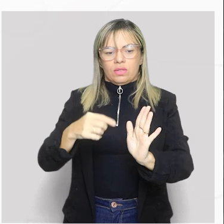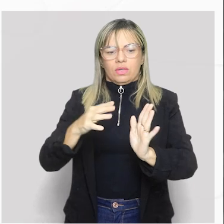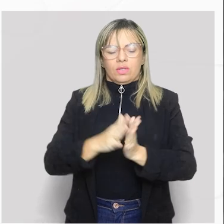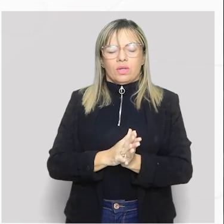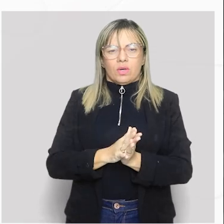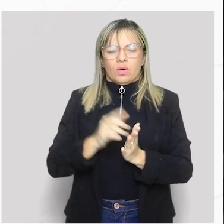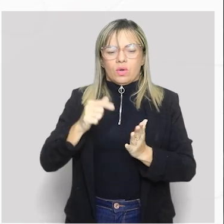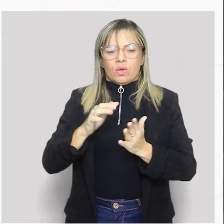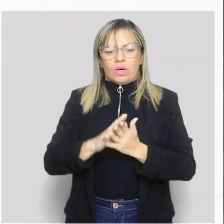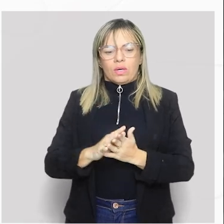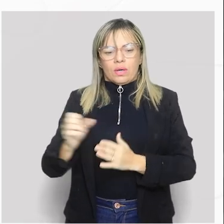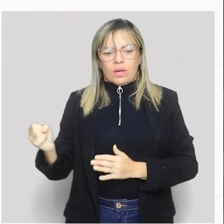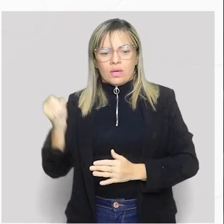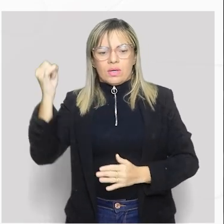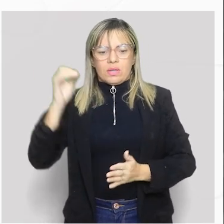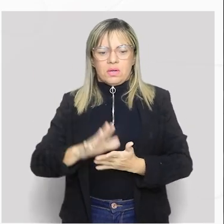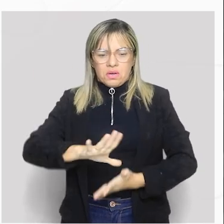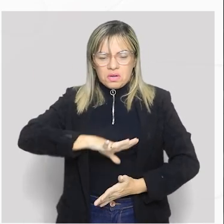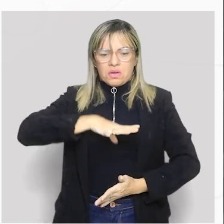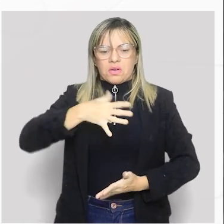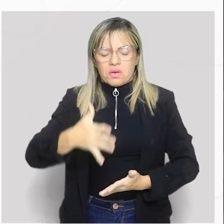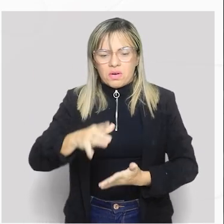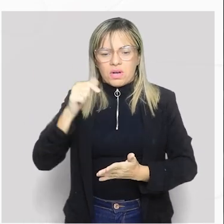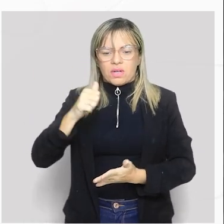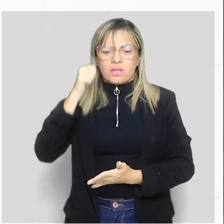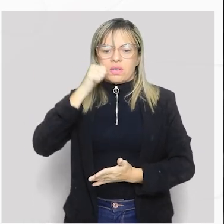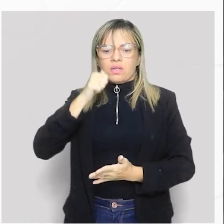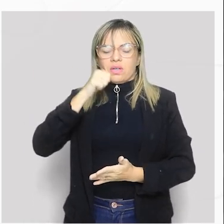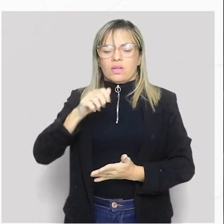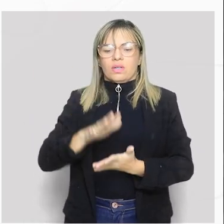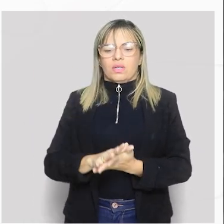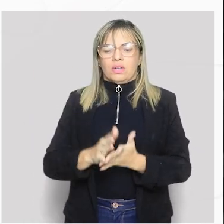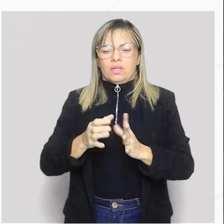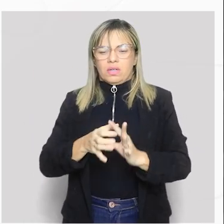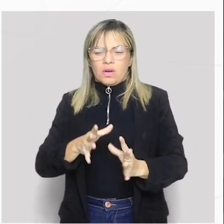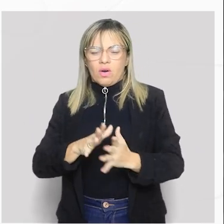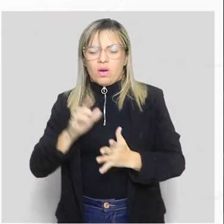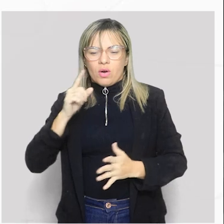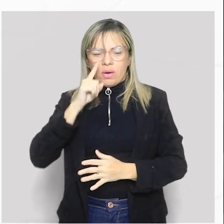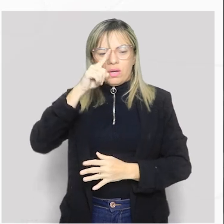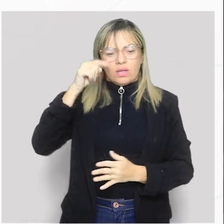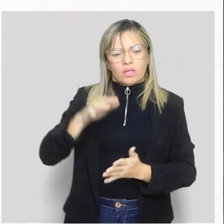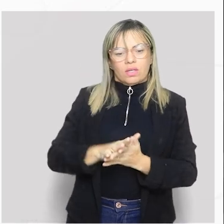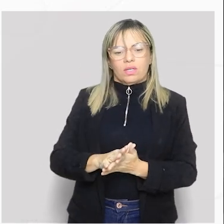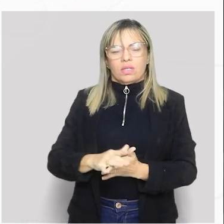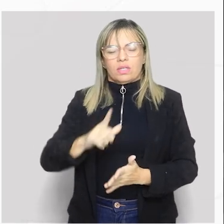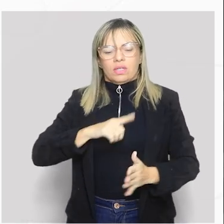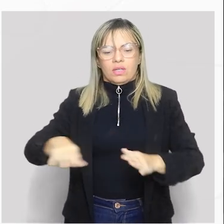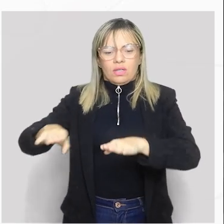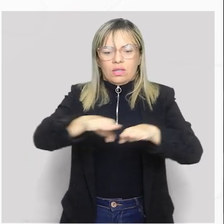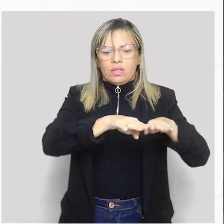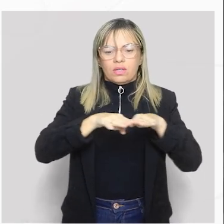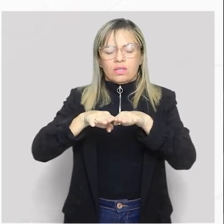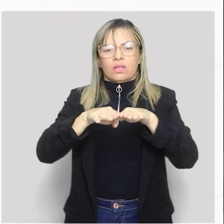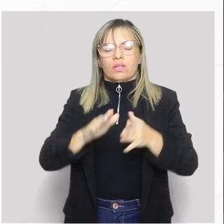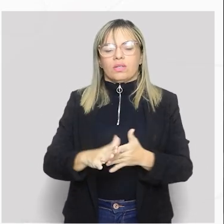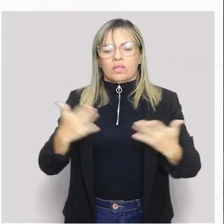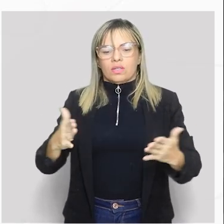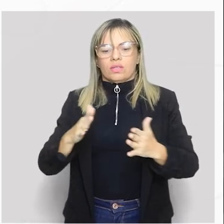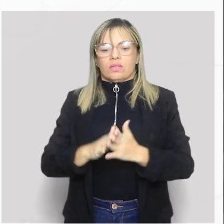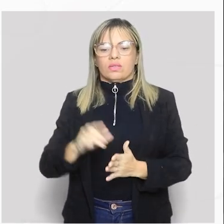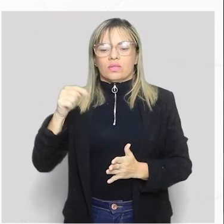riscos para obter a igualdade entre os sexos e o ambiente de trabalho. Vejam que está sintetizado do que trata a